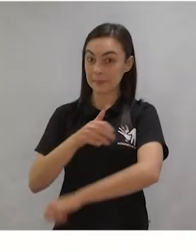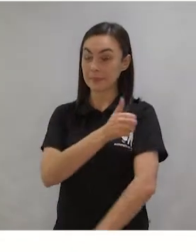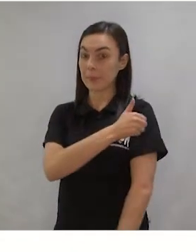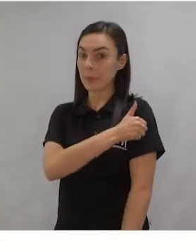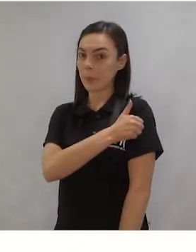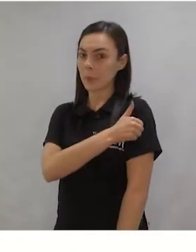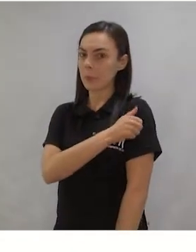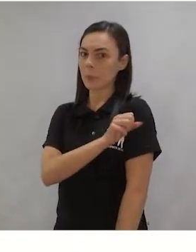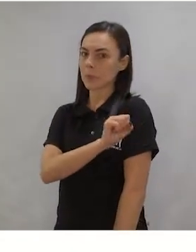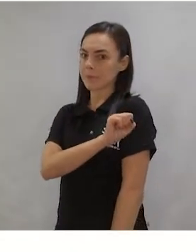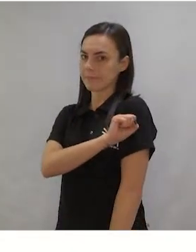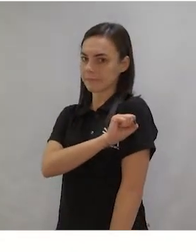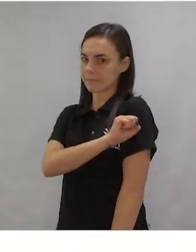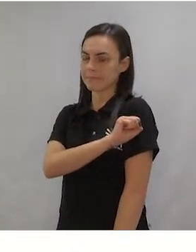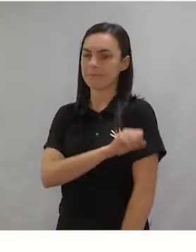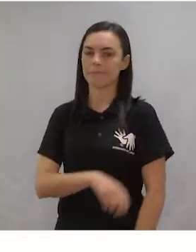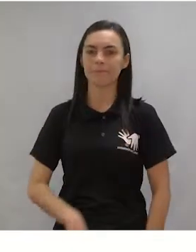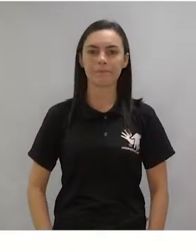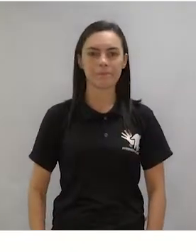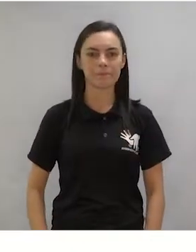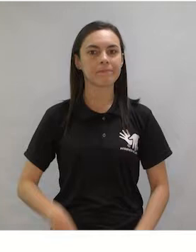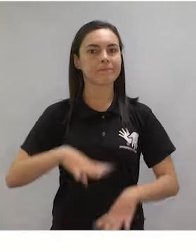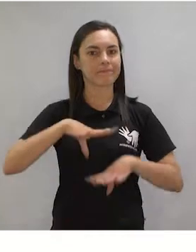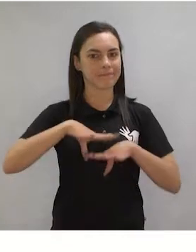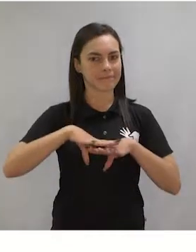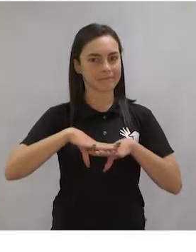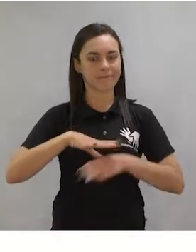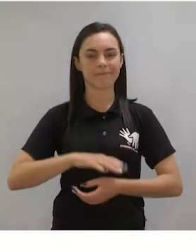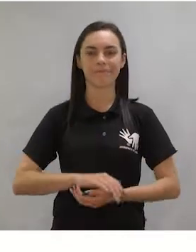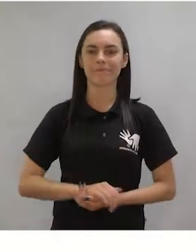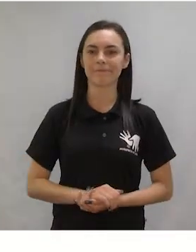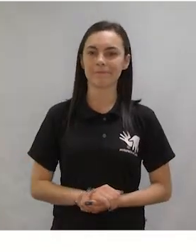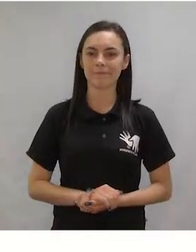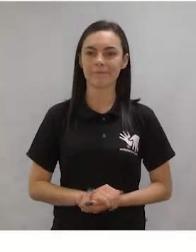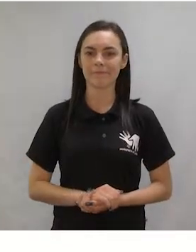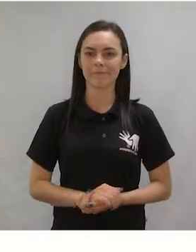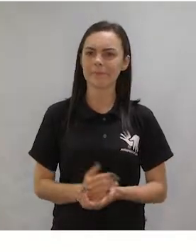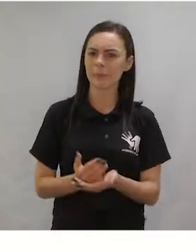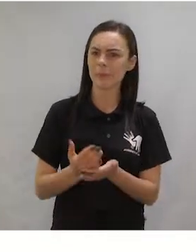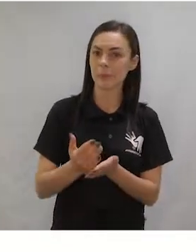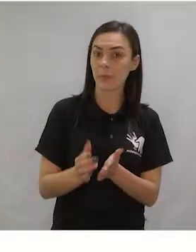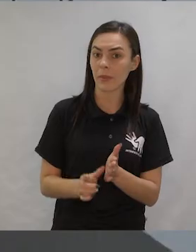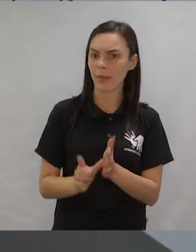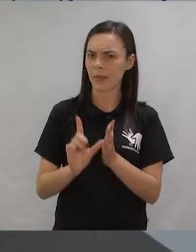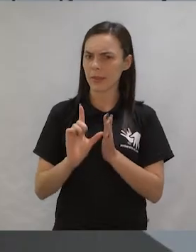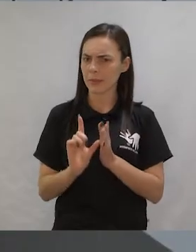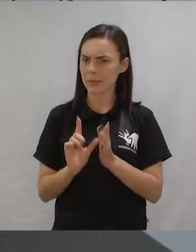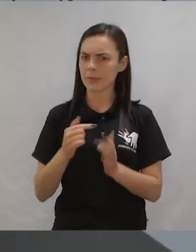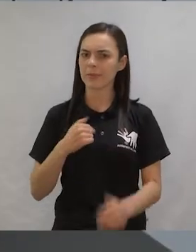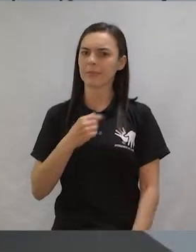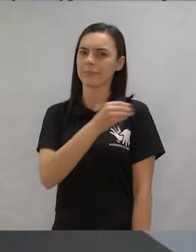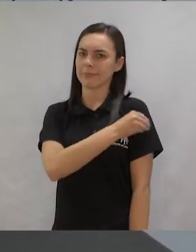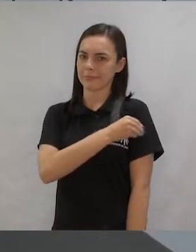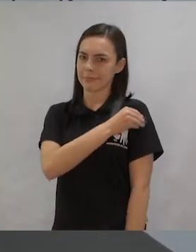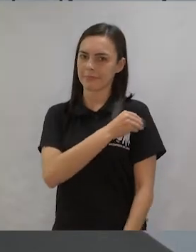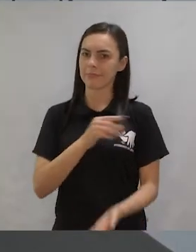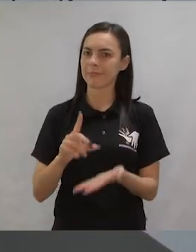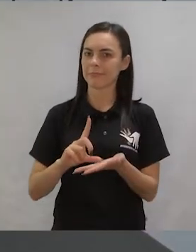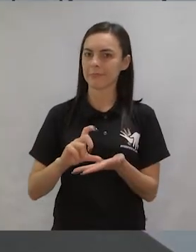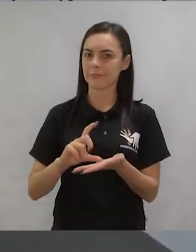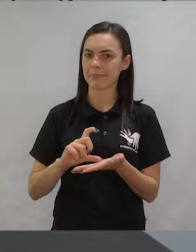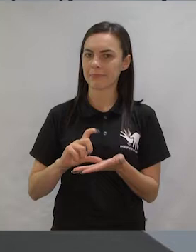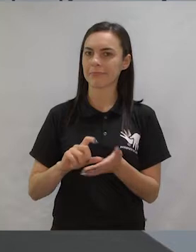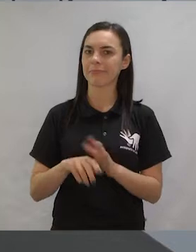para estudantes de 8º ano de matemática. Antes de começar as aulas, vou passar um álcool em gel na minha